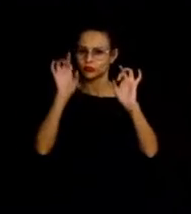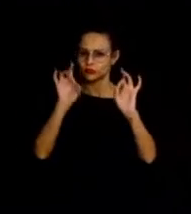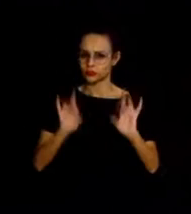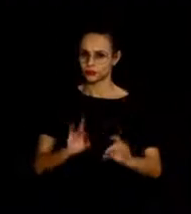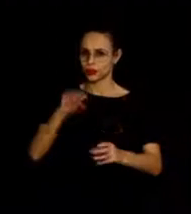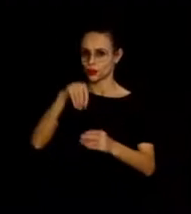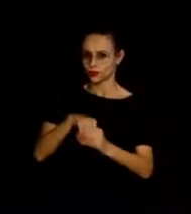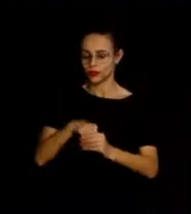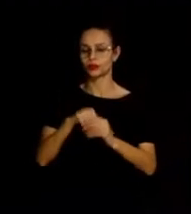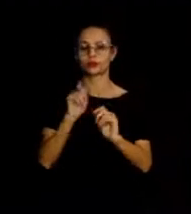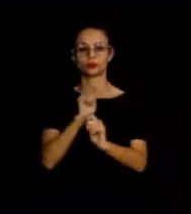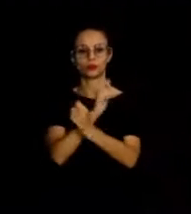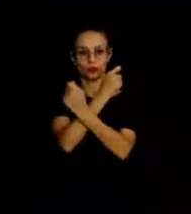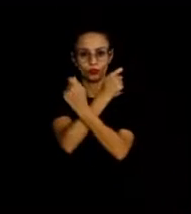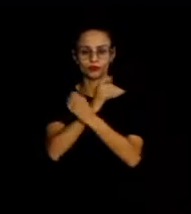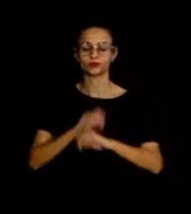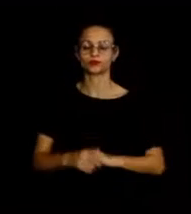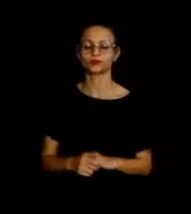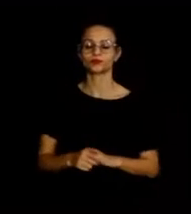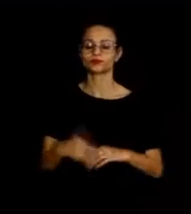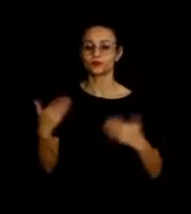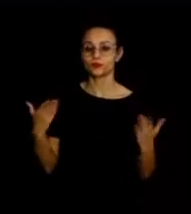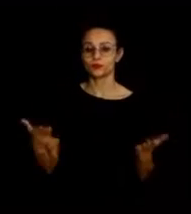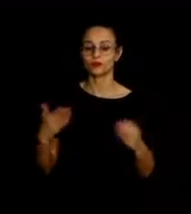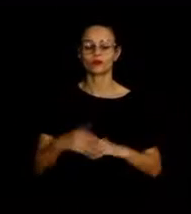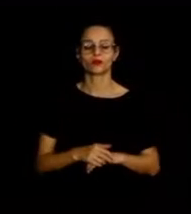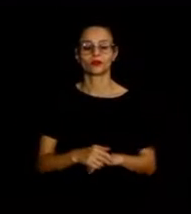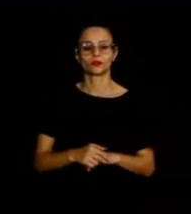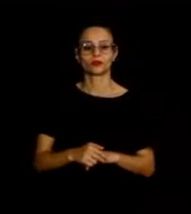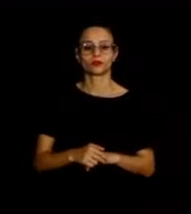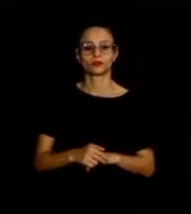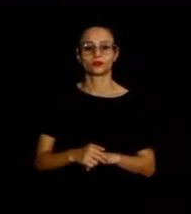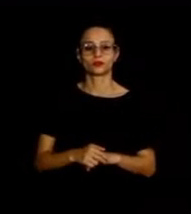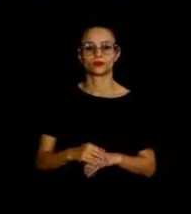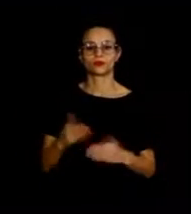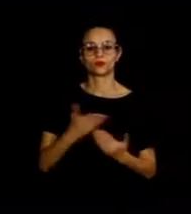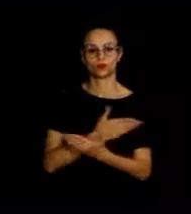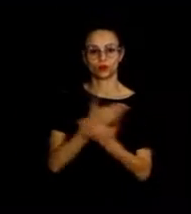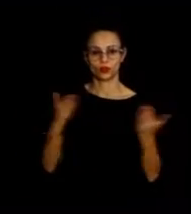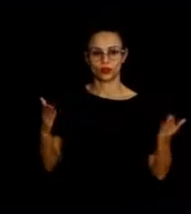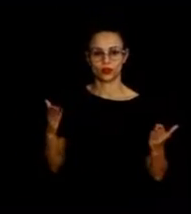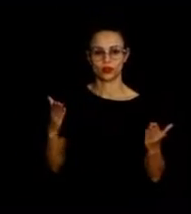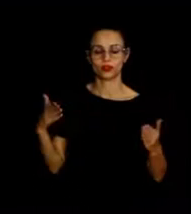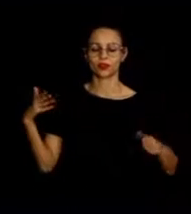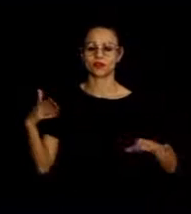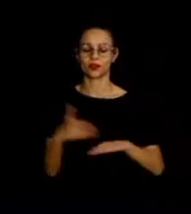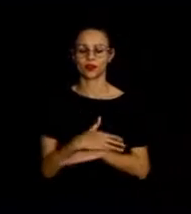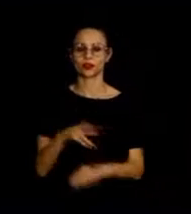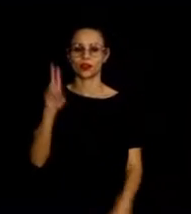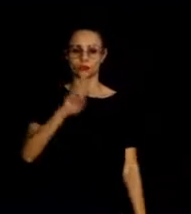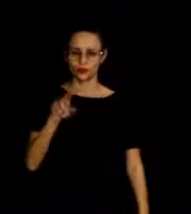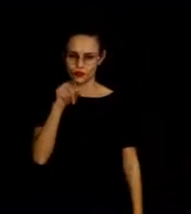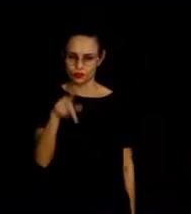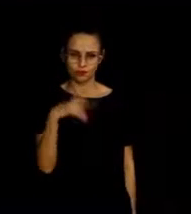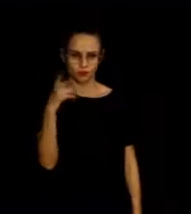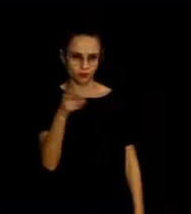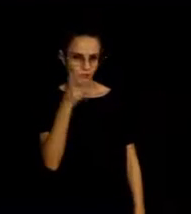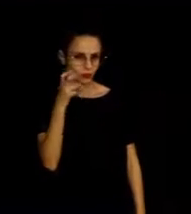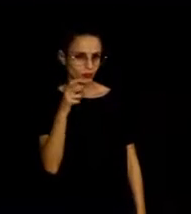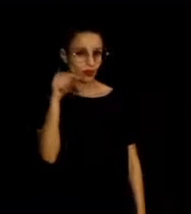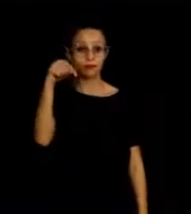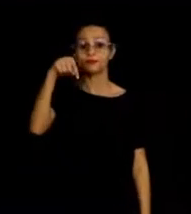dentro da PUC então e você vai entrar na universidade e você vai perceber uma coisa